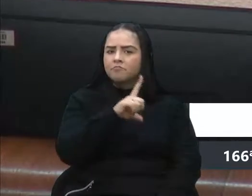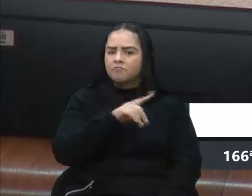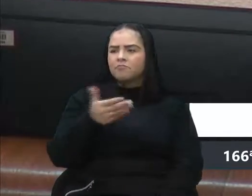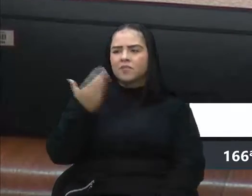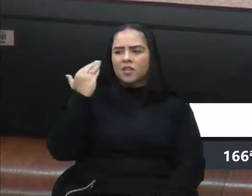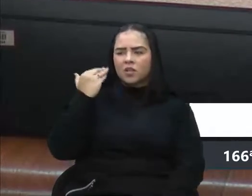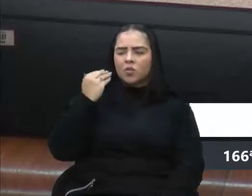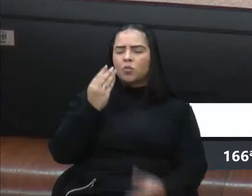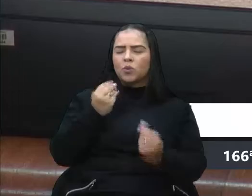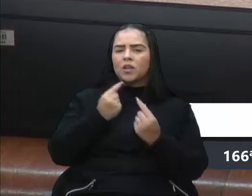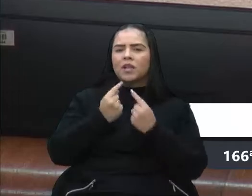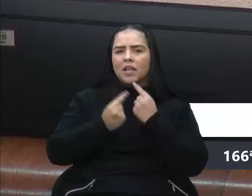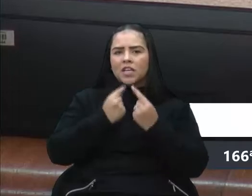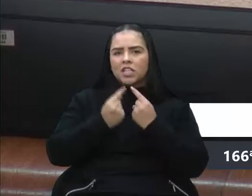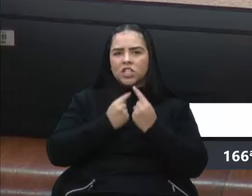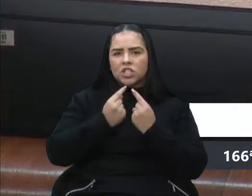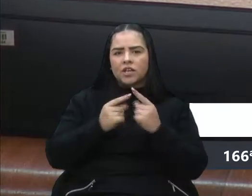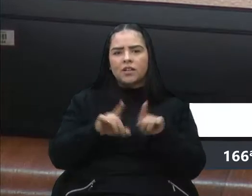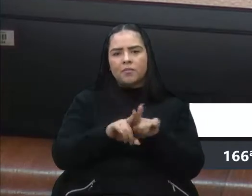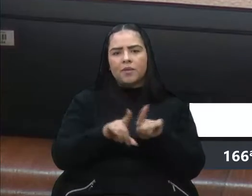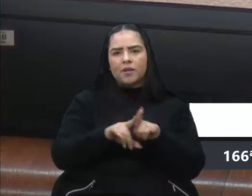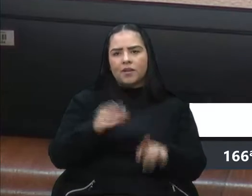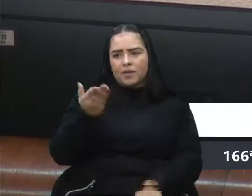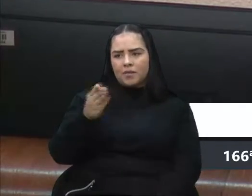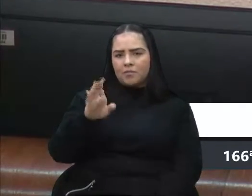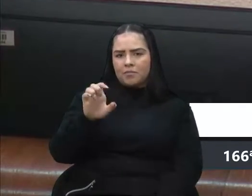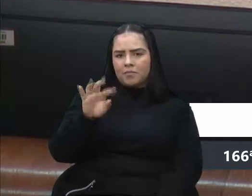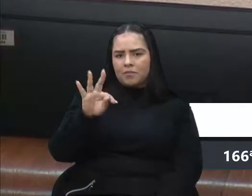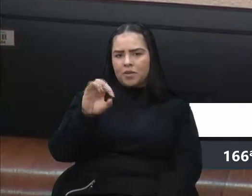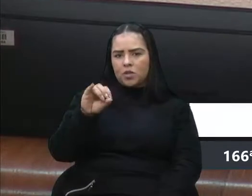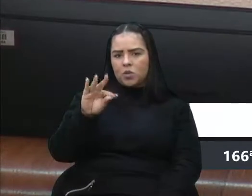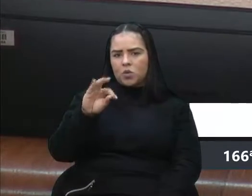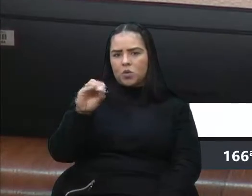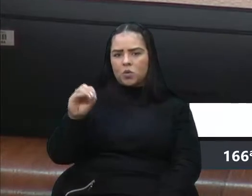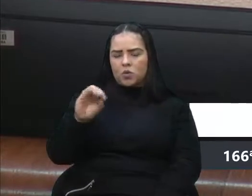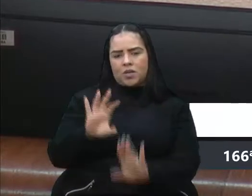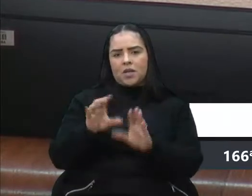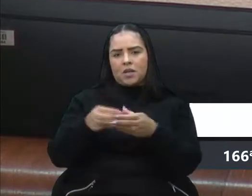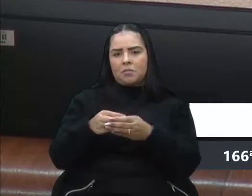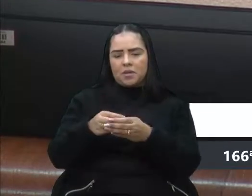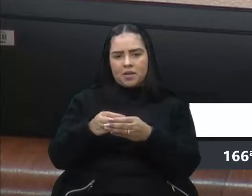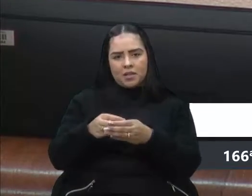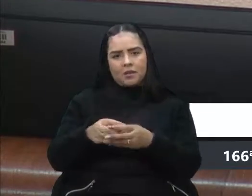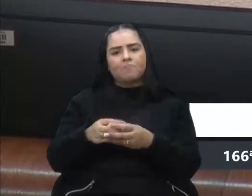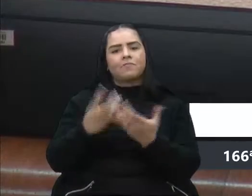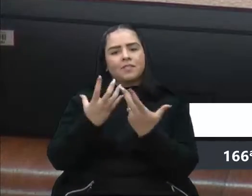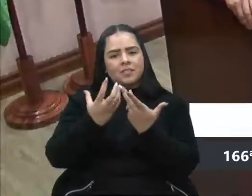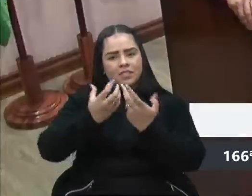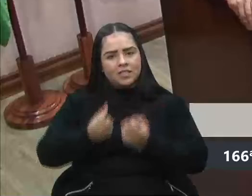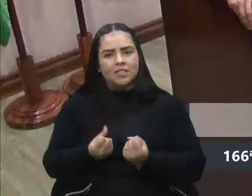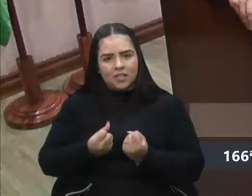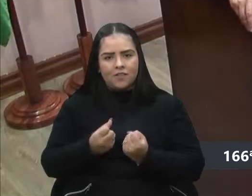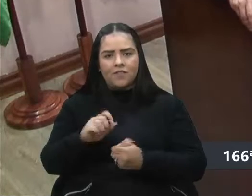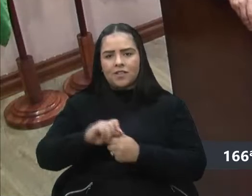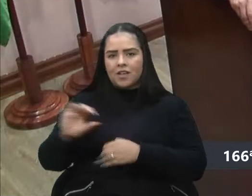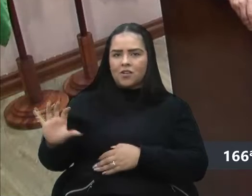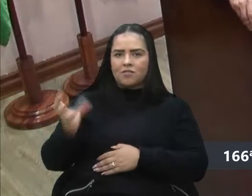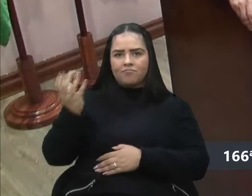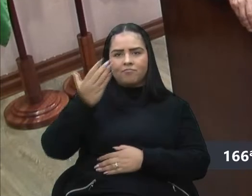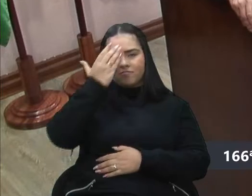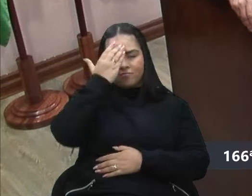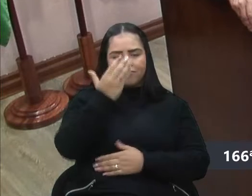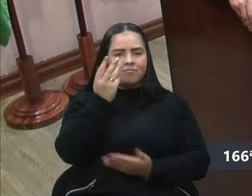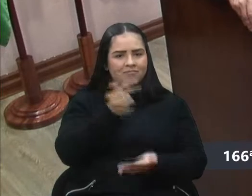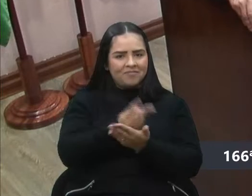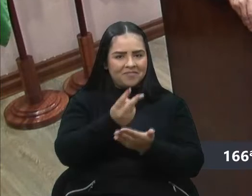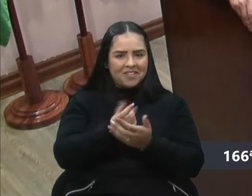tantas críticas, e também ao Fernando Bertotto e equipe, que abraçaram e fizeram a coisa acontecer. Obrigado, nossa